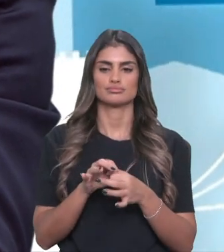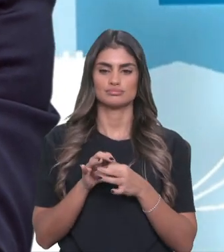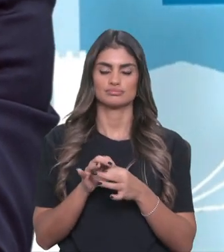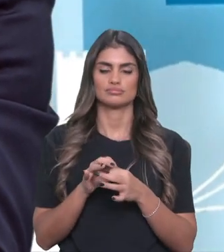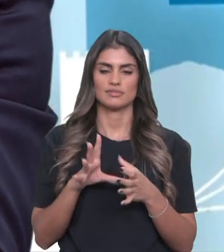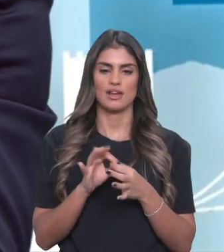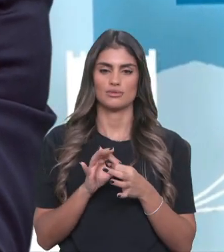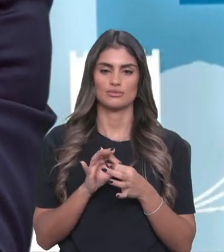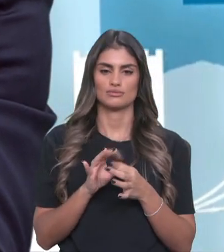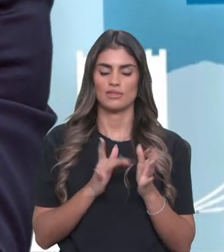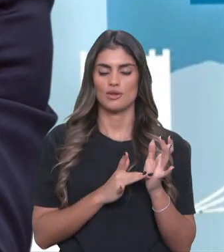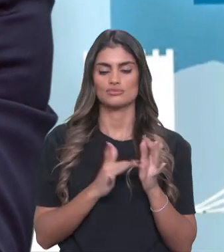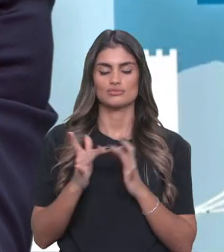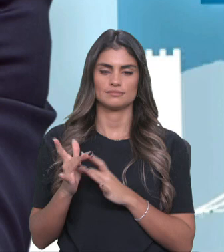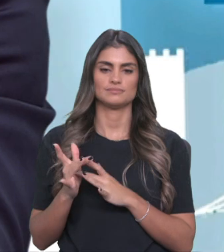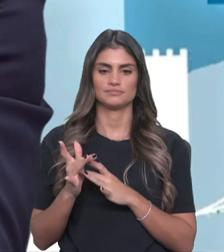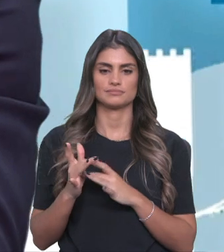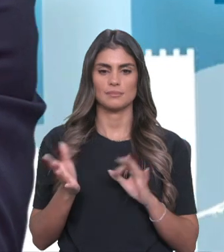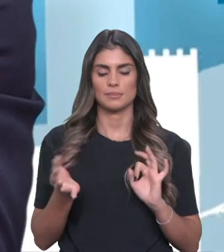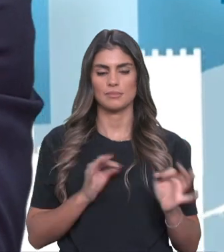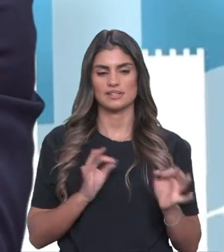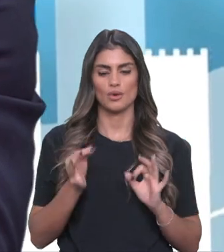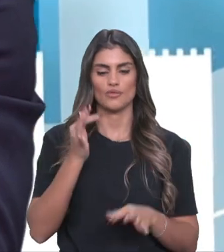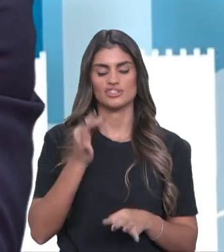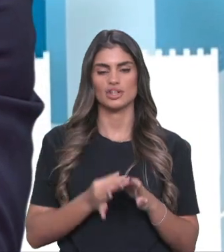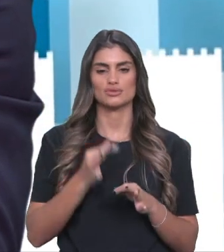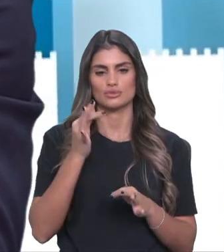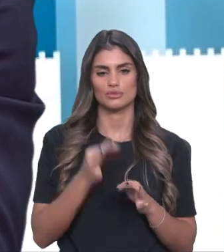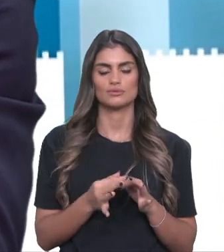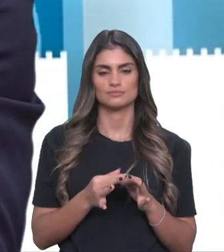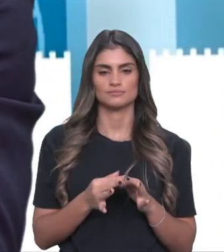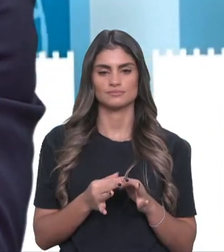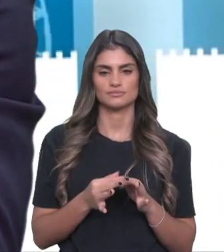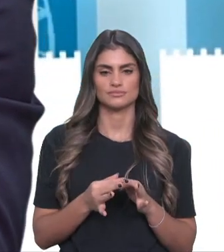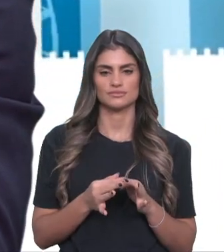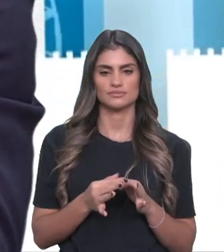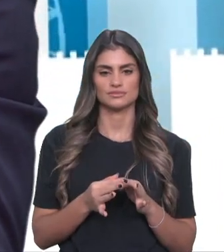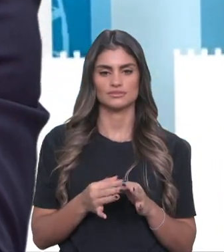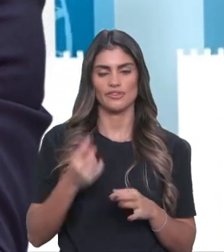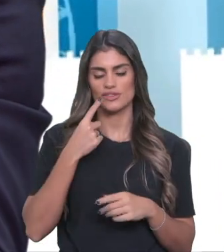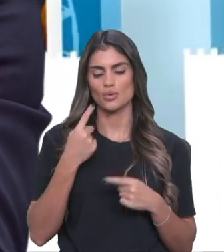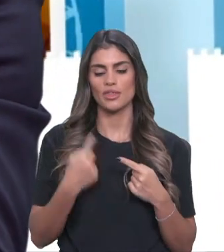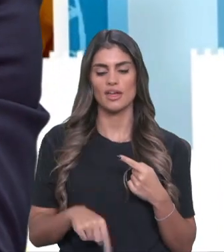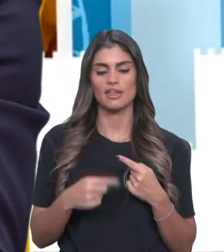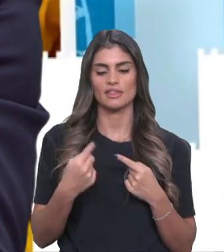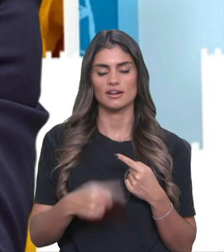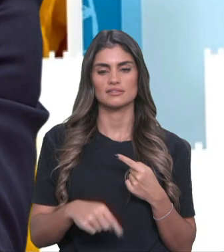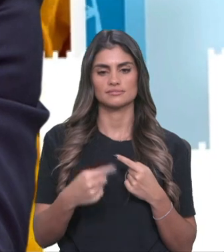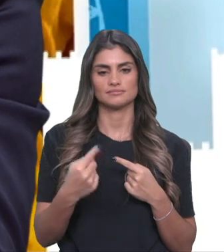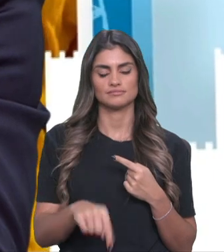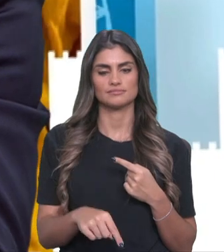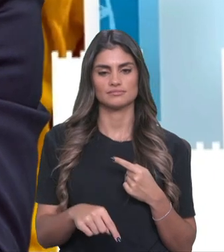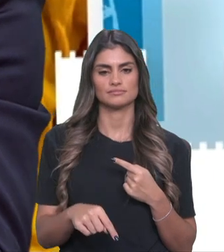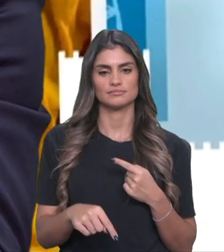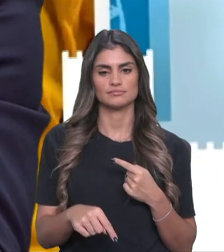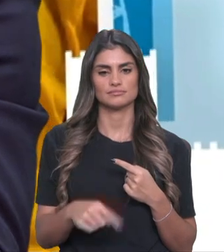à Eucaristia, a sua preparação, celebração e a vivência no cotidiano, manifestadas